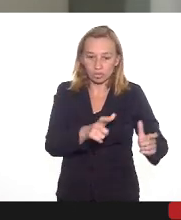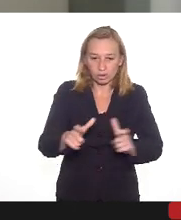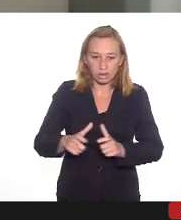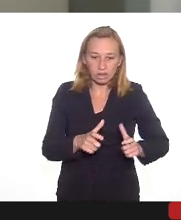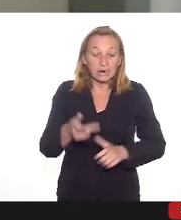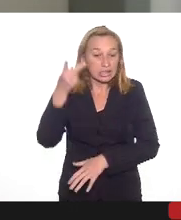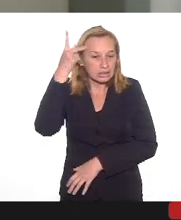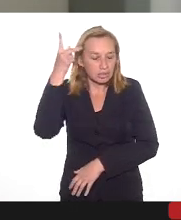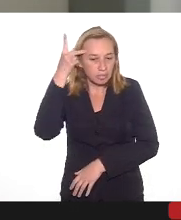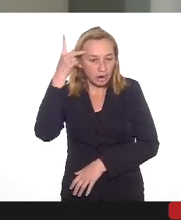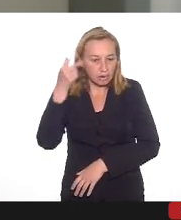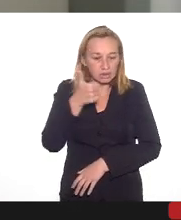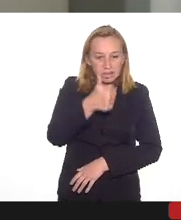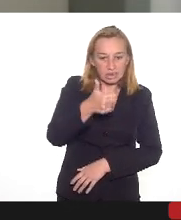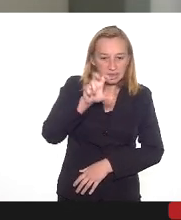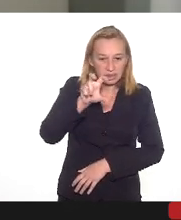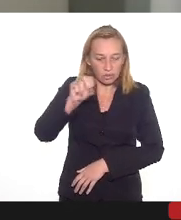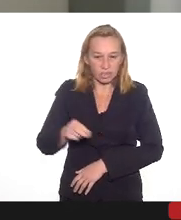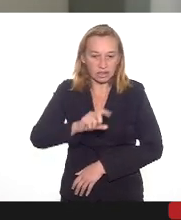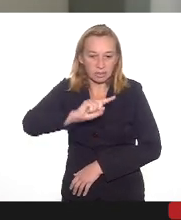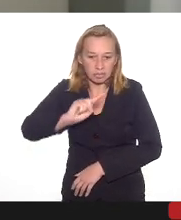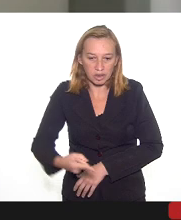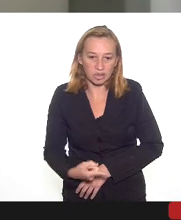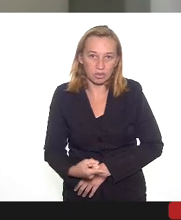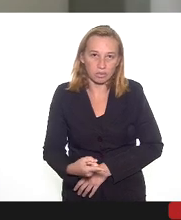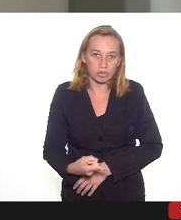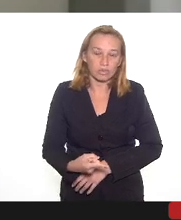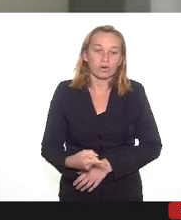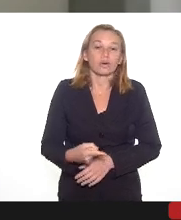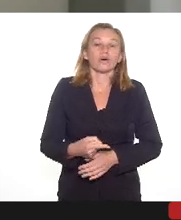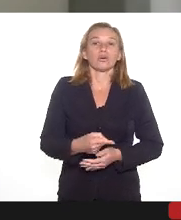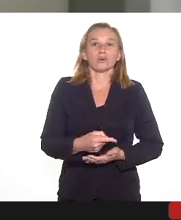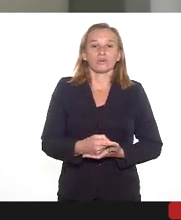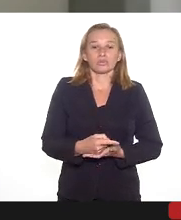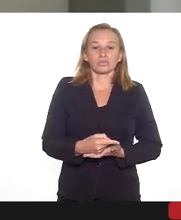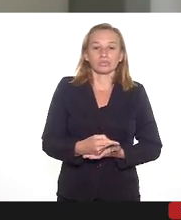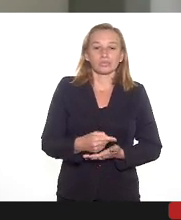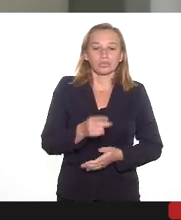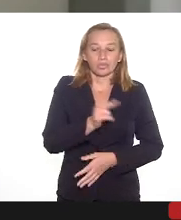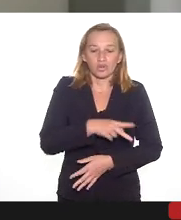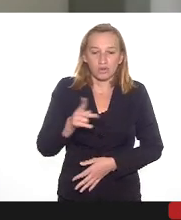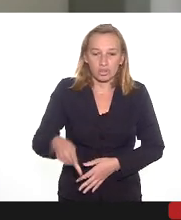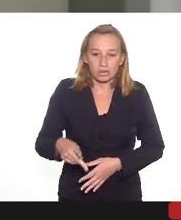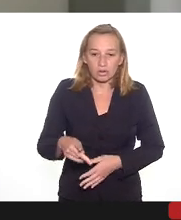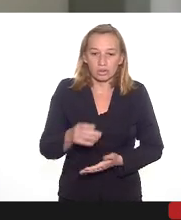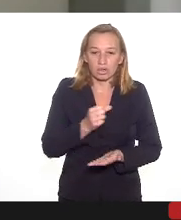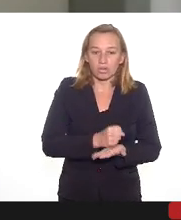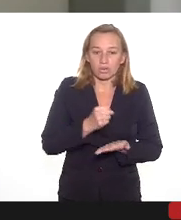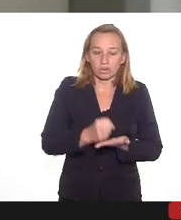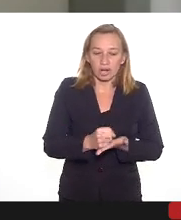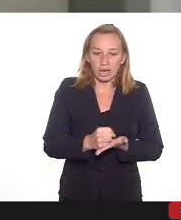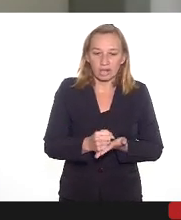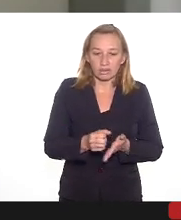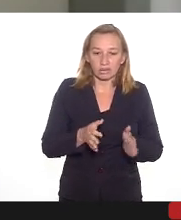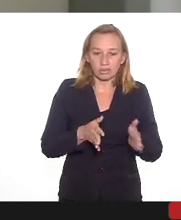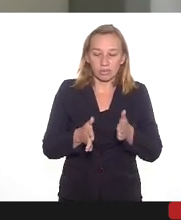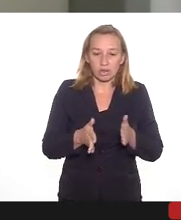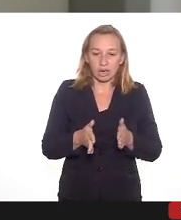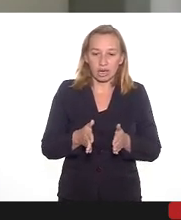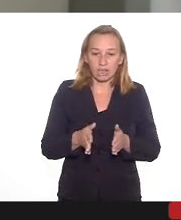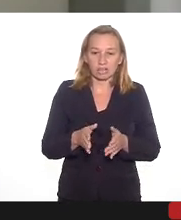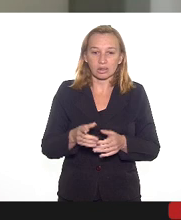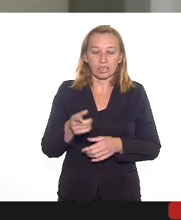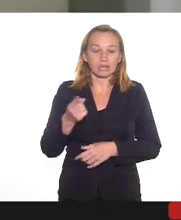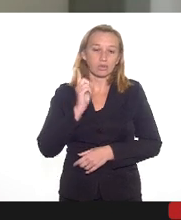mil professores em contrato temporário no estado. Minas Gerais tem mais de 100 mil. Nós aqui, através